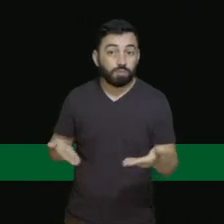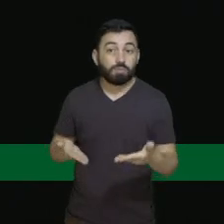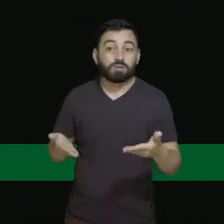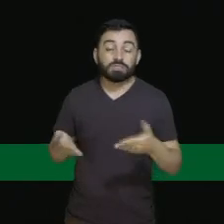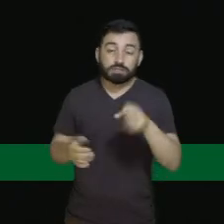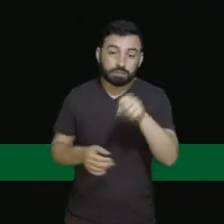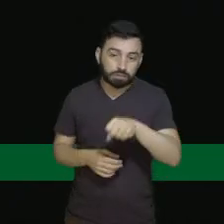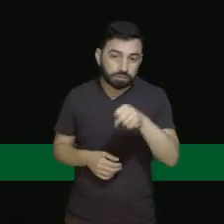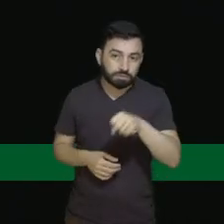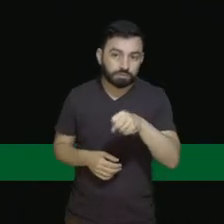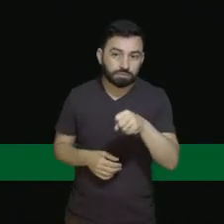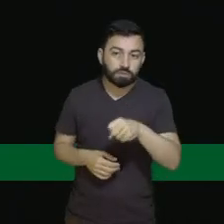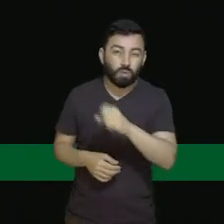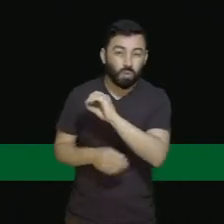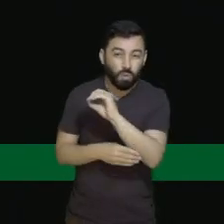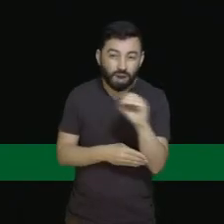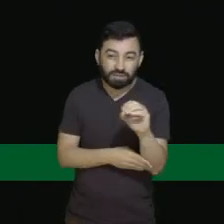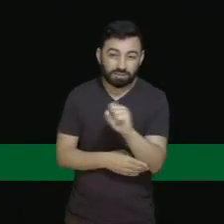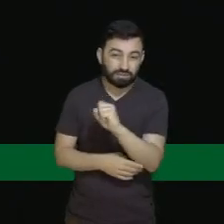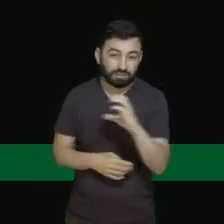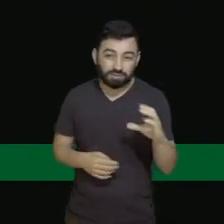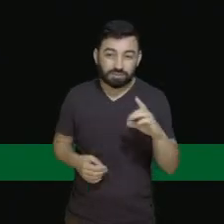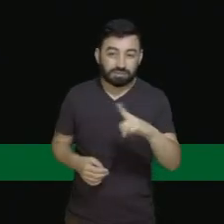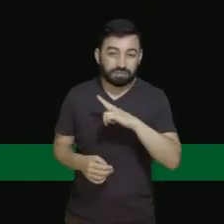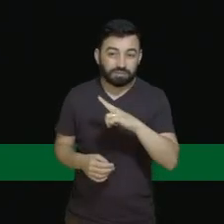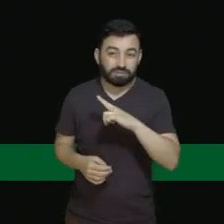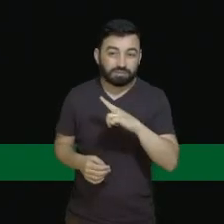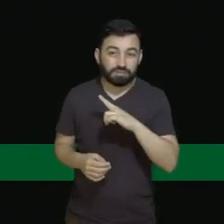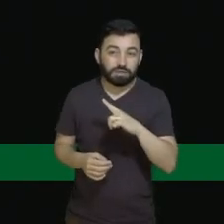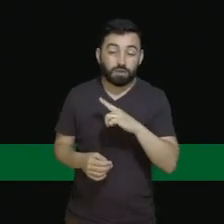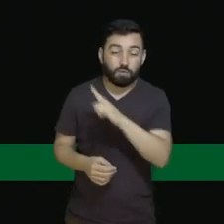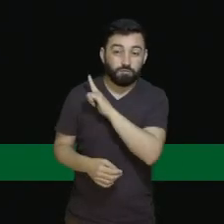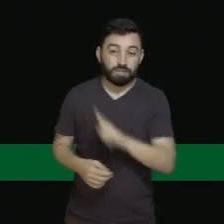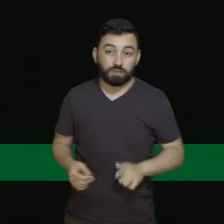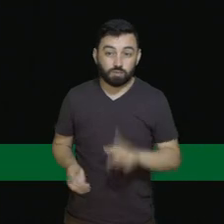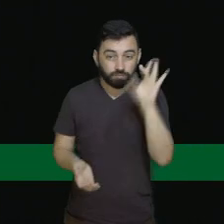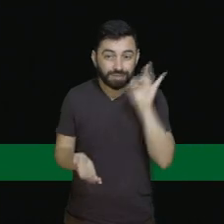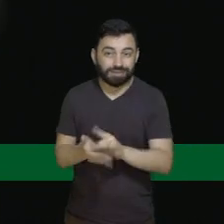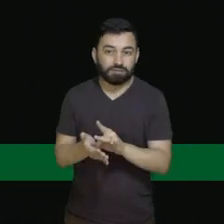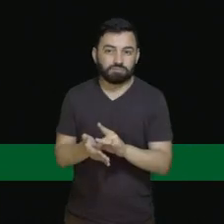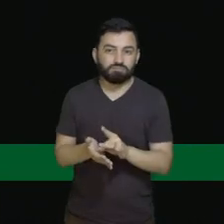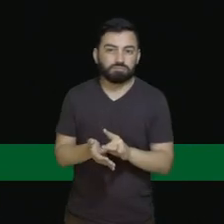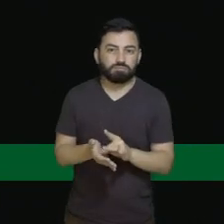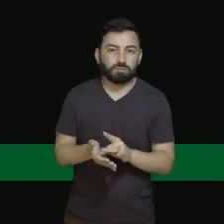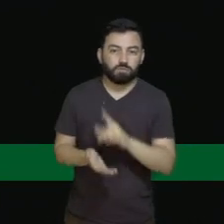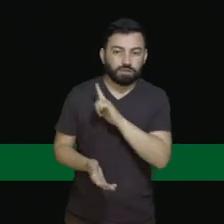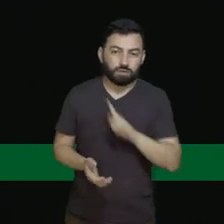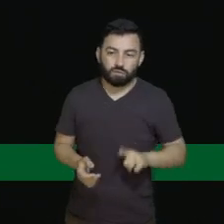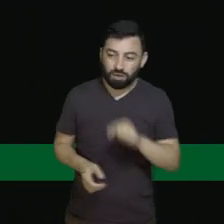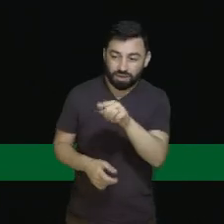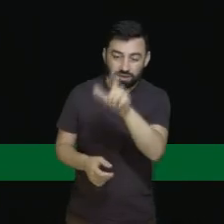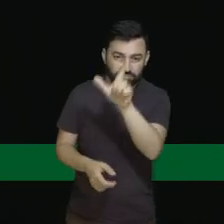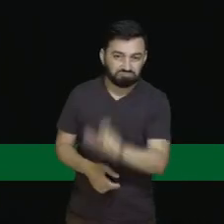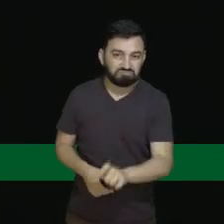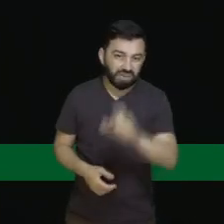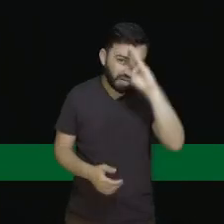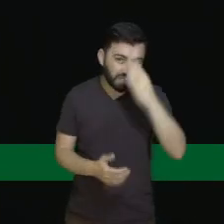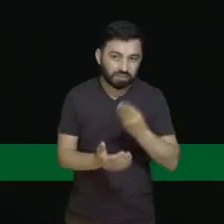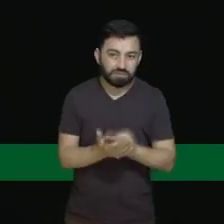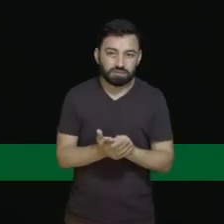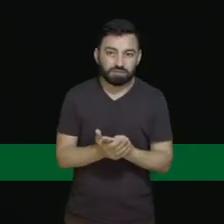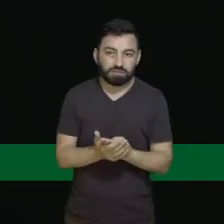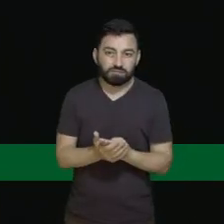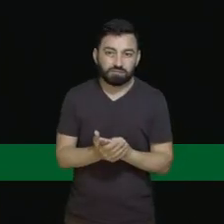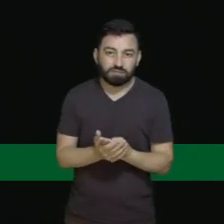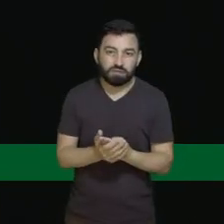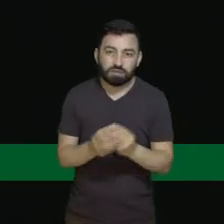sim, o Oeste Catarinense tem um governador de verdade, um governador que acredita, que devolve